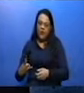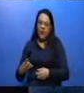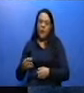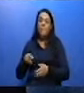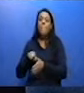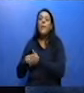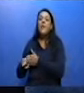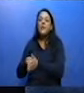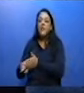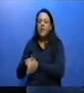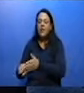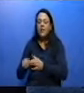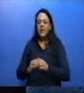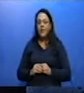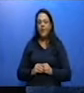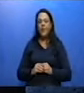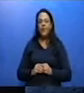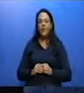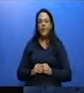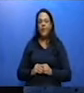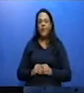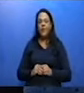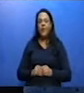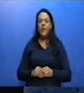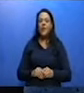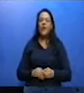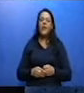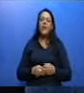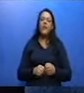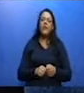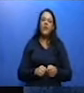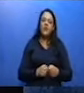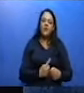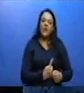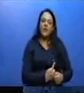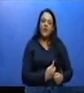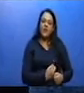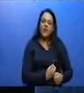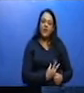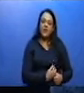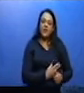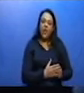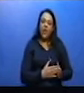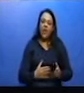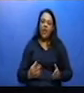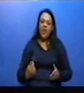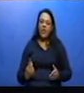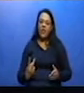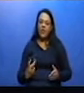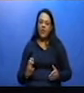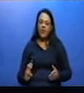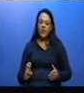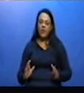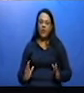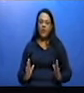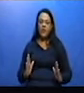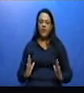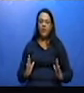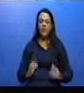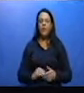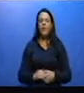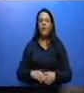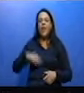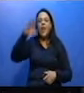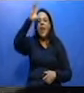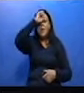Fizemos da página 122 até a página 125. Aprendemos como realizar, como fazer uma